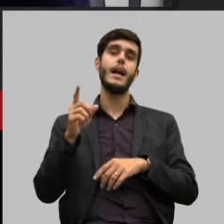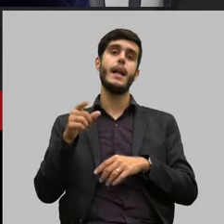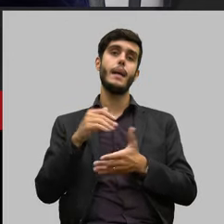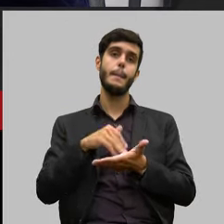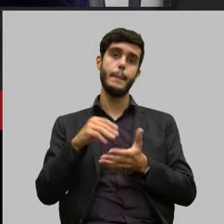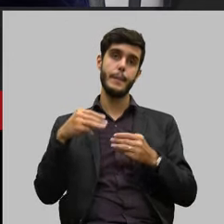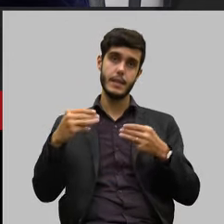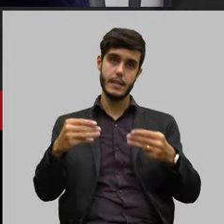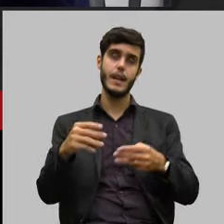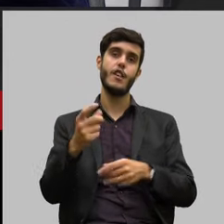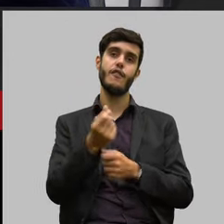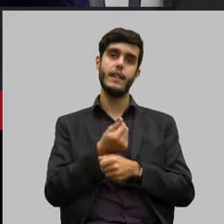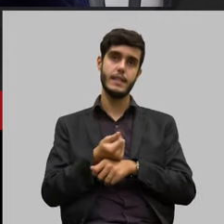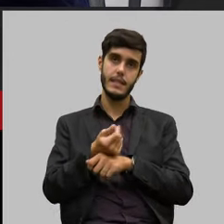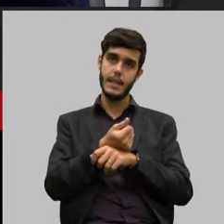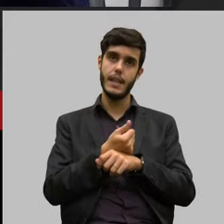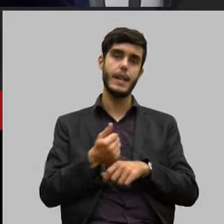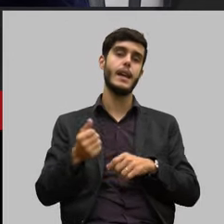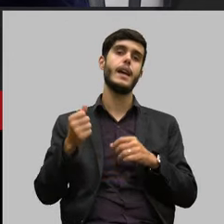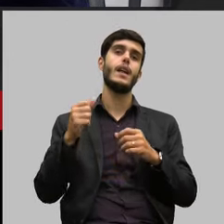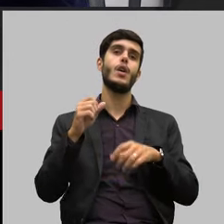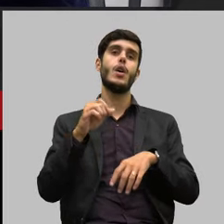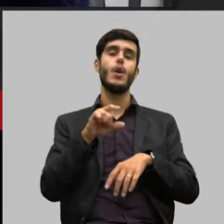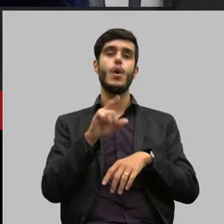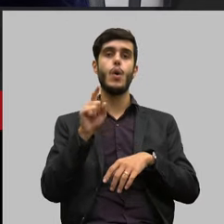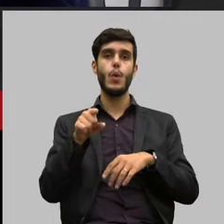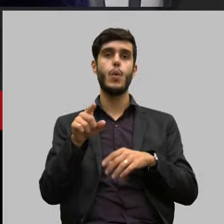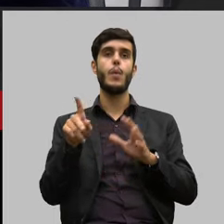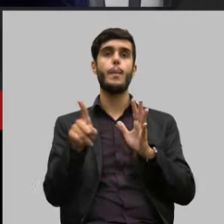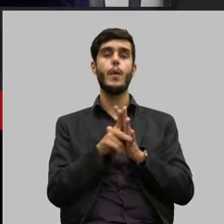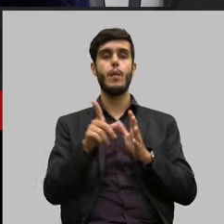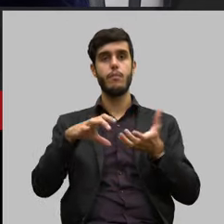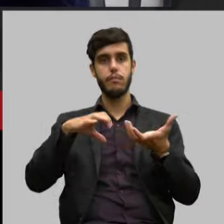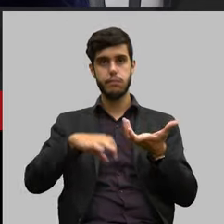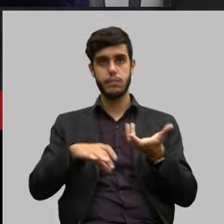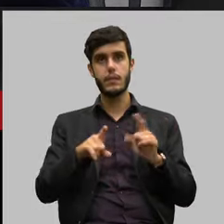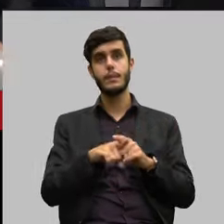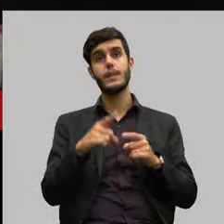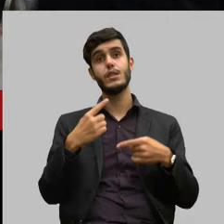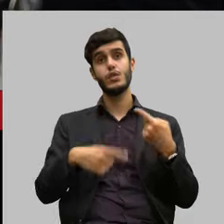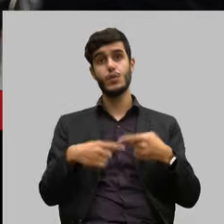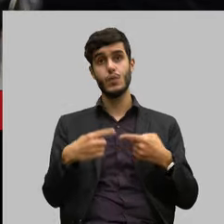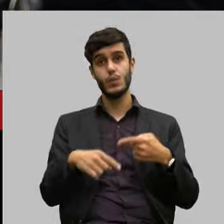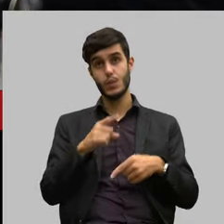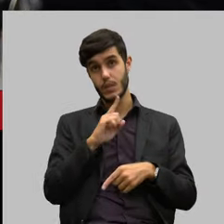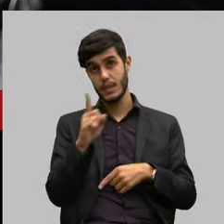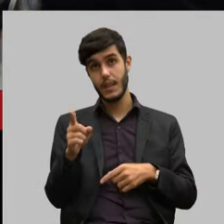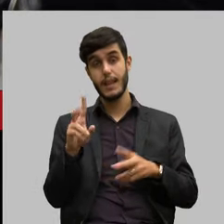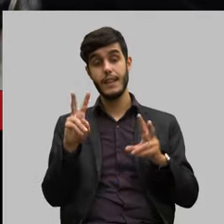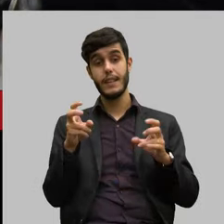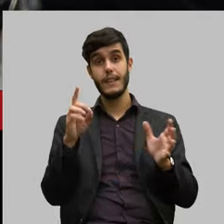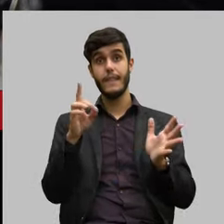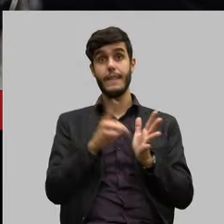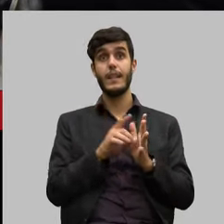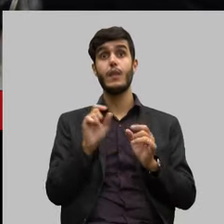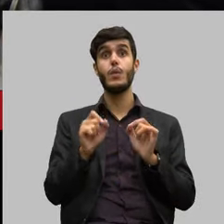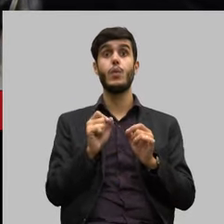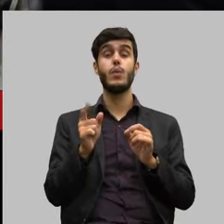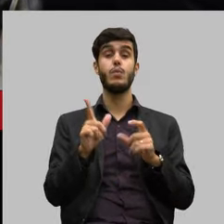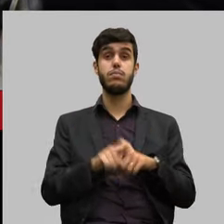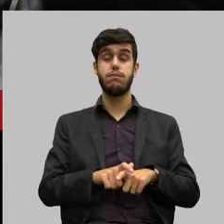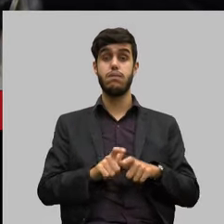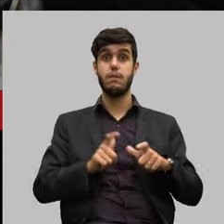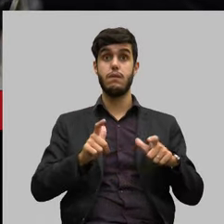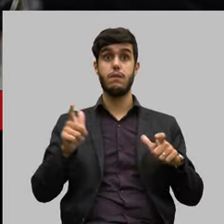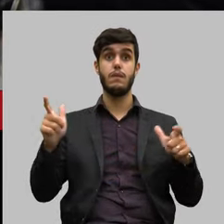congresso nacional com o presidente Pacheco para discutir o o CNE da questão que é a dimensão